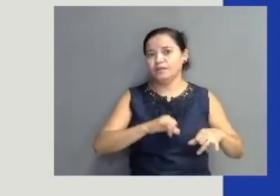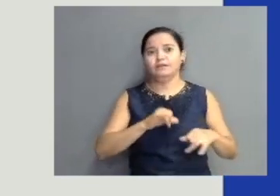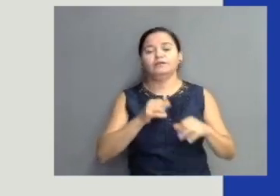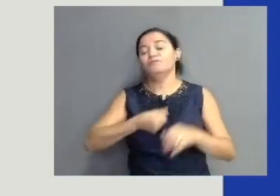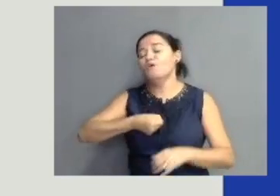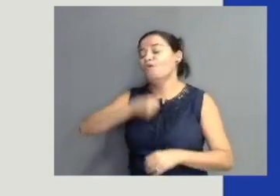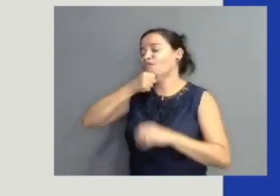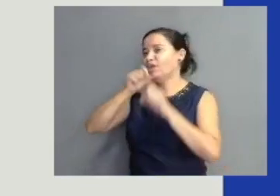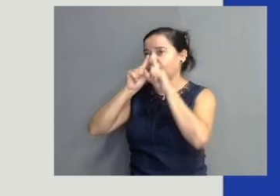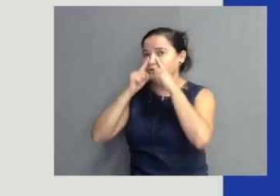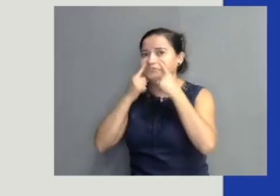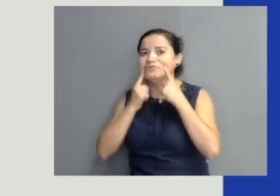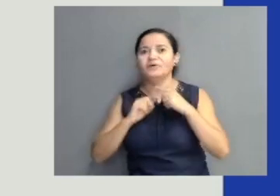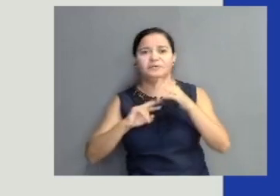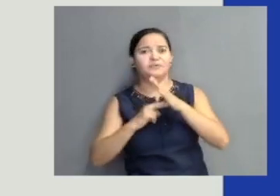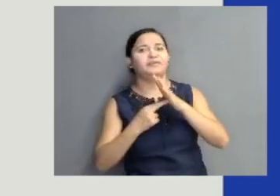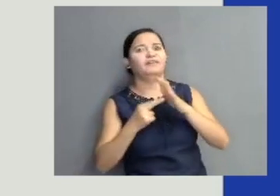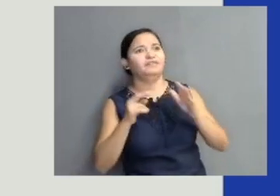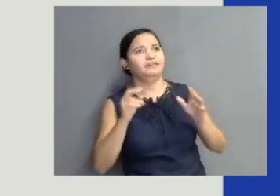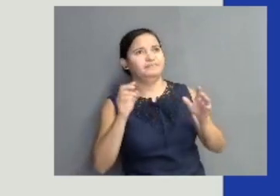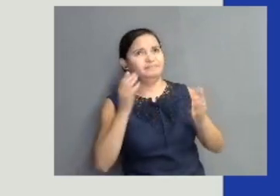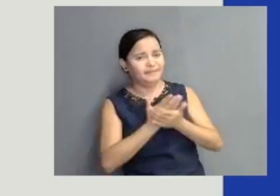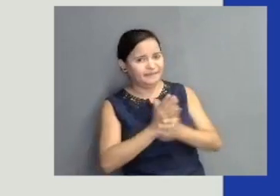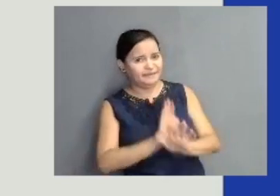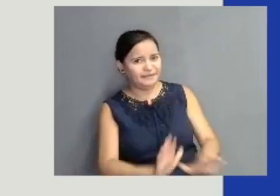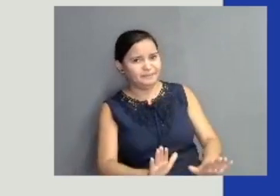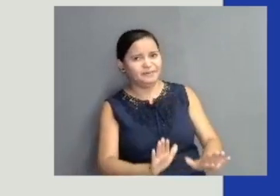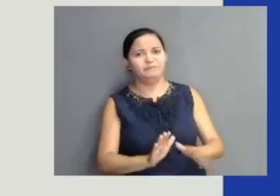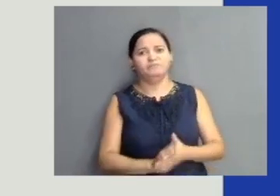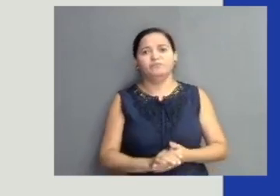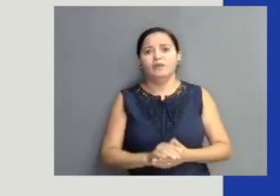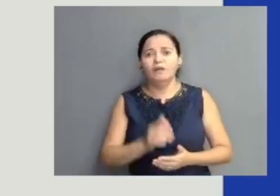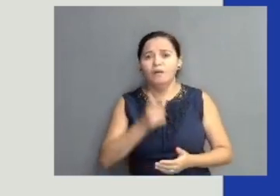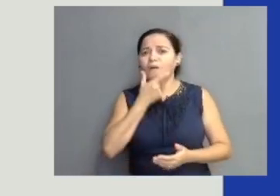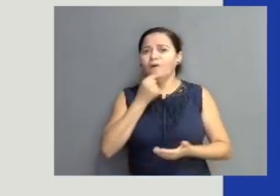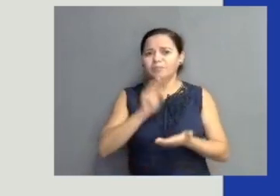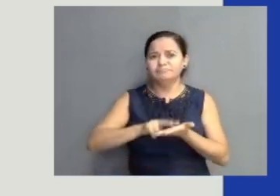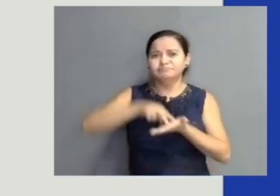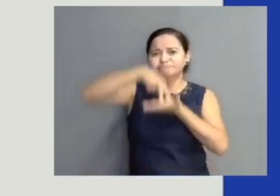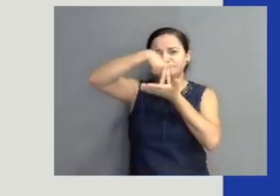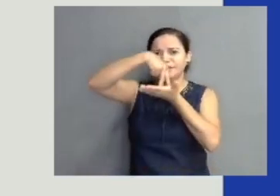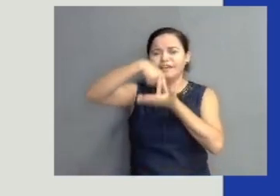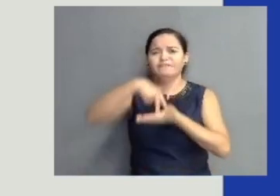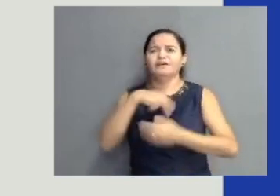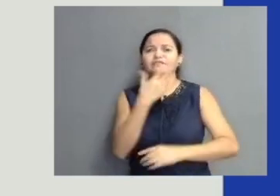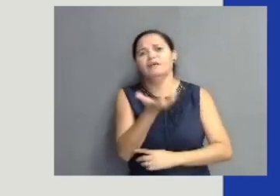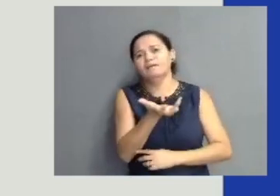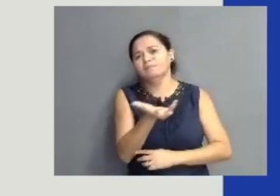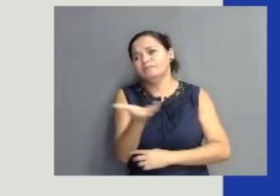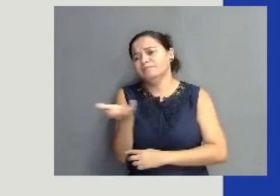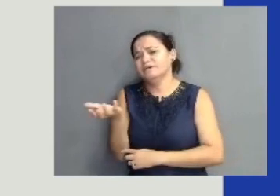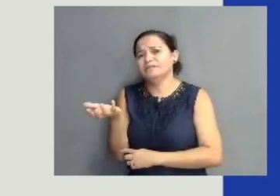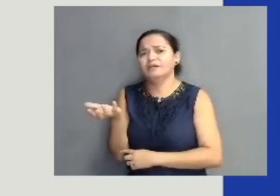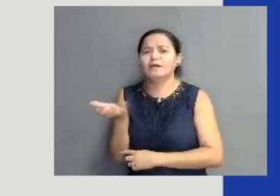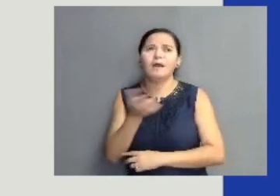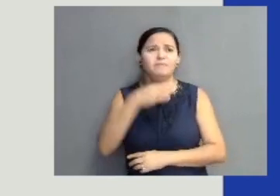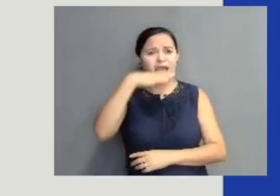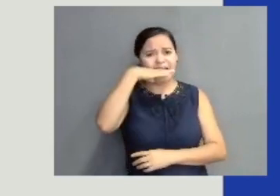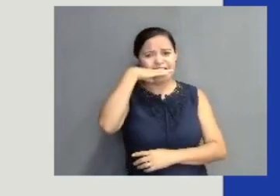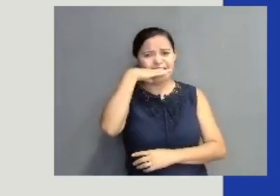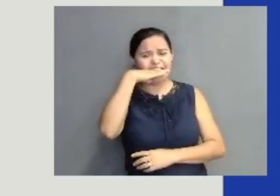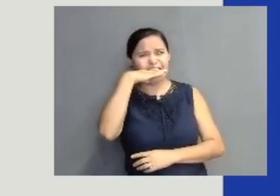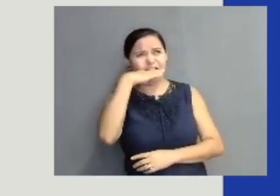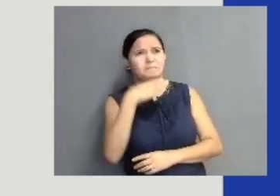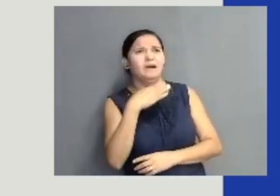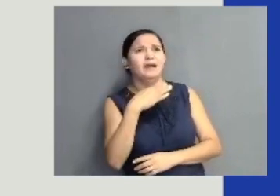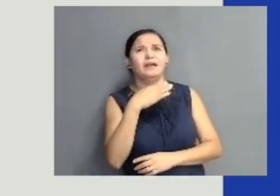chora, depois que a feira termina. Um pedinte se levanta da beira de uma calçada, chupando uma manga